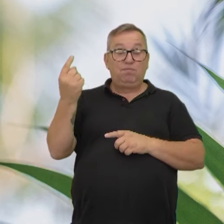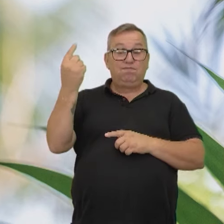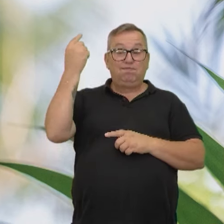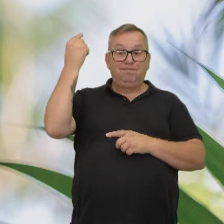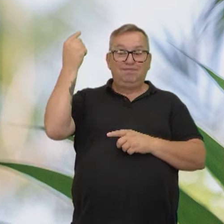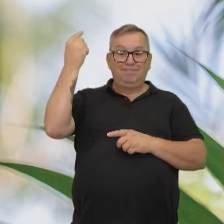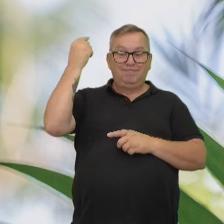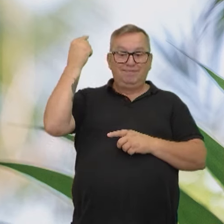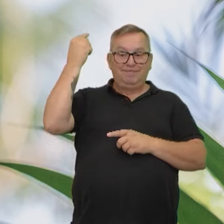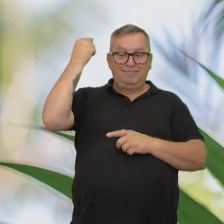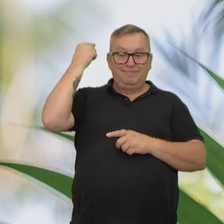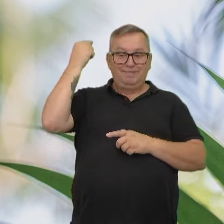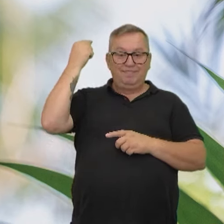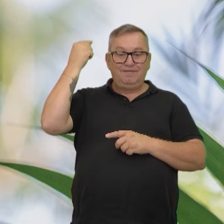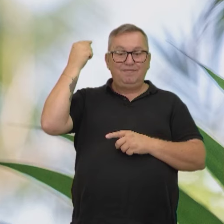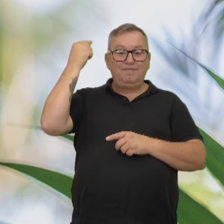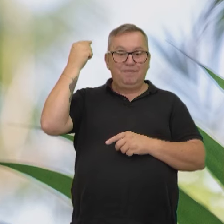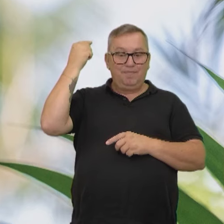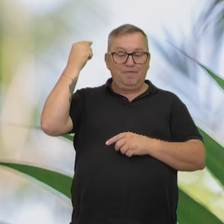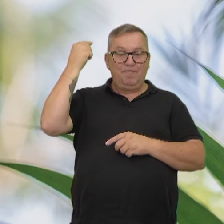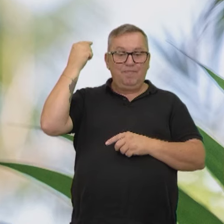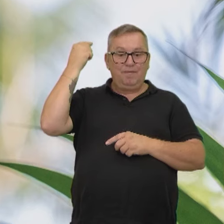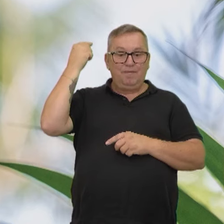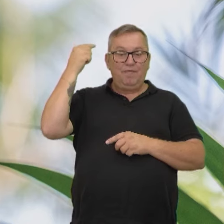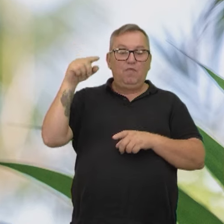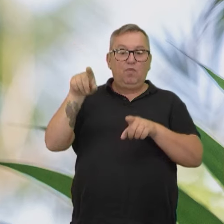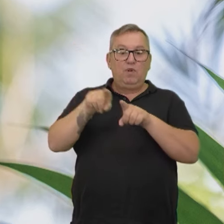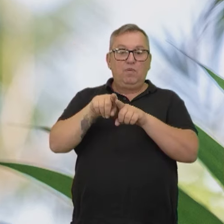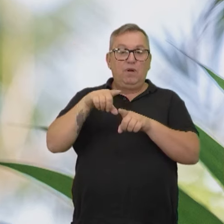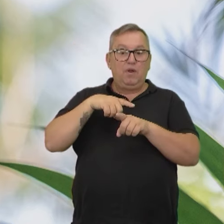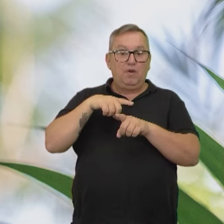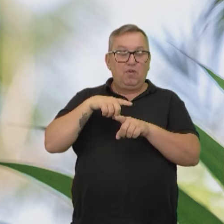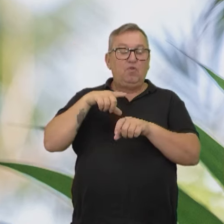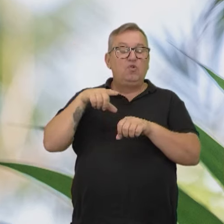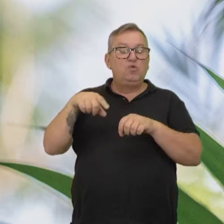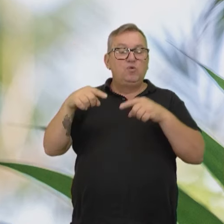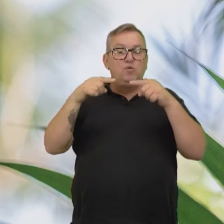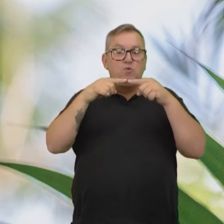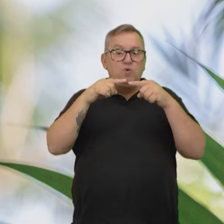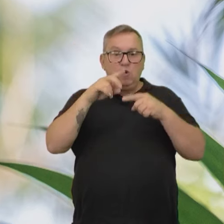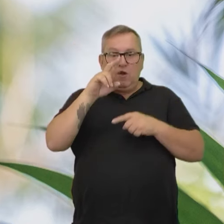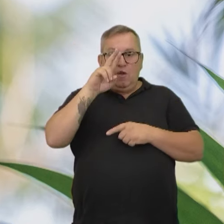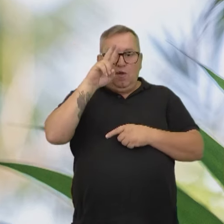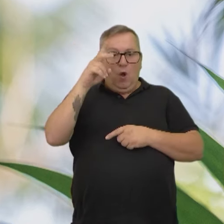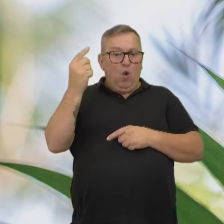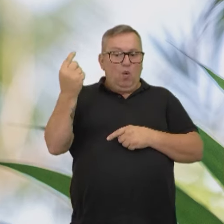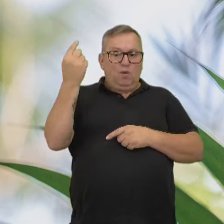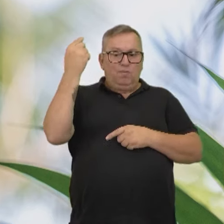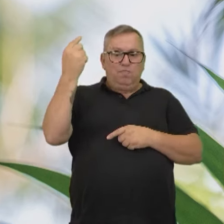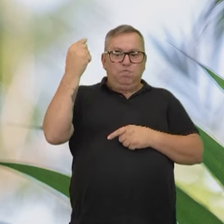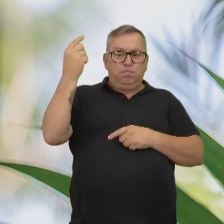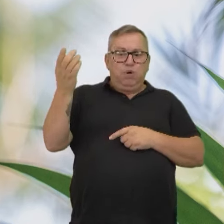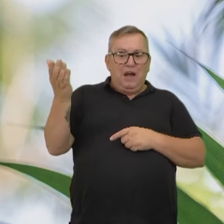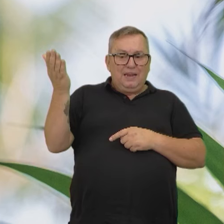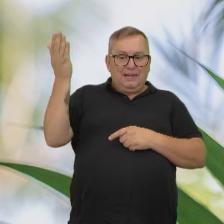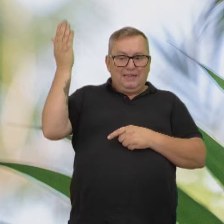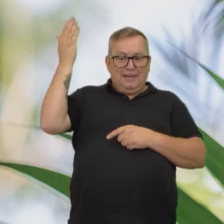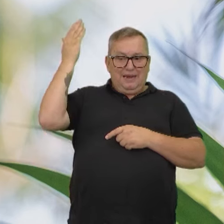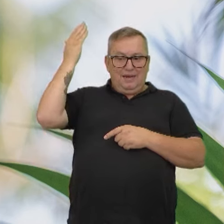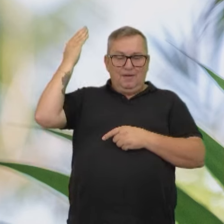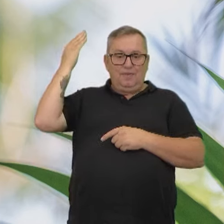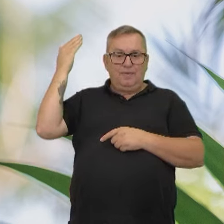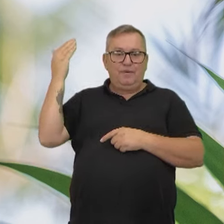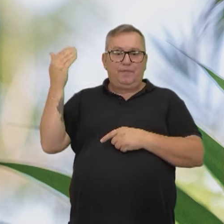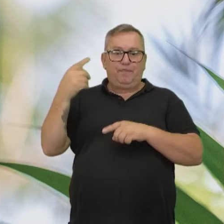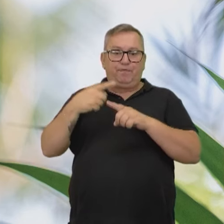eles faziam muita reverência à ancestralidade, eles tinham uma ligação com os seus ancestrais, um apego muito grande também com a sua terra,